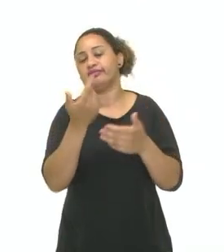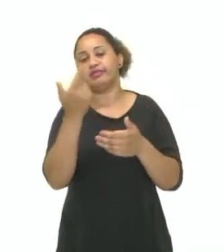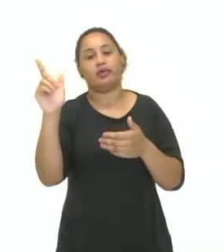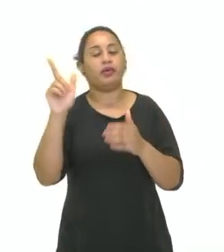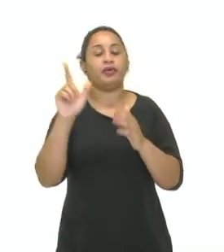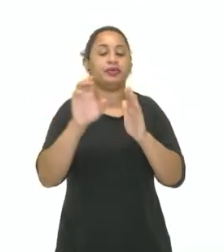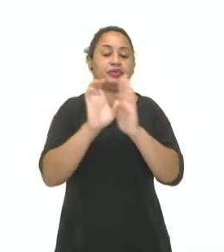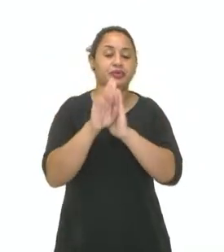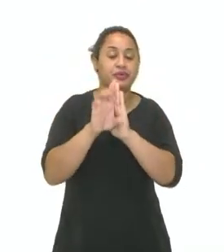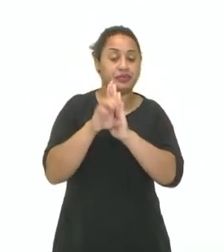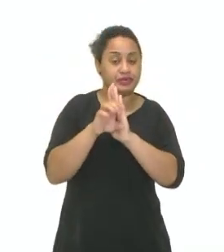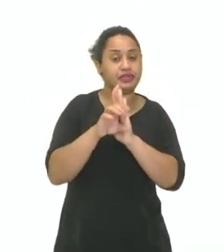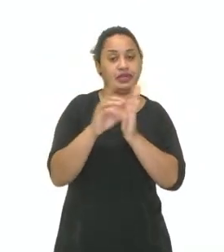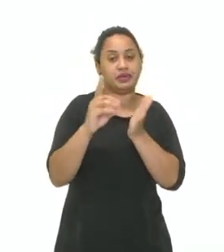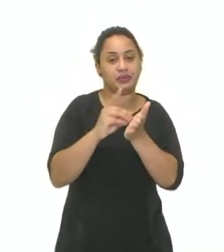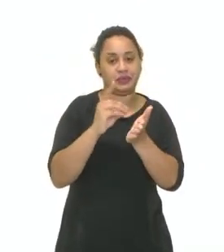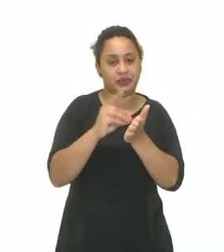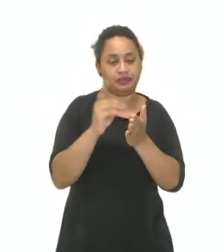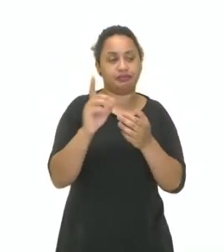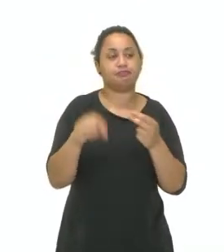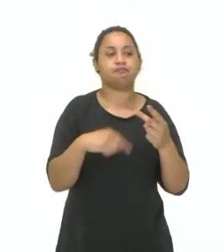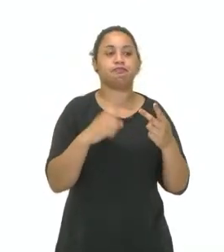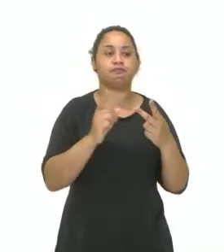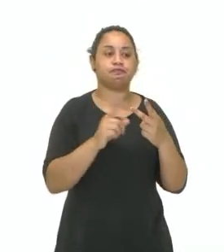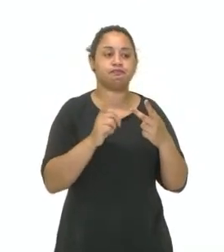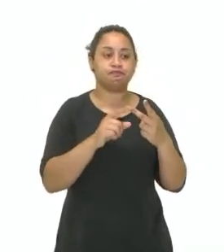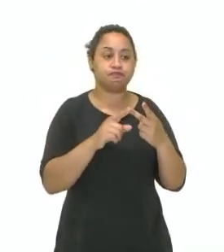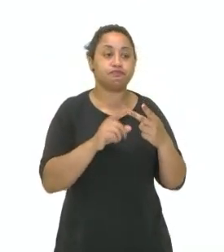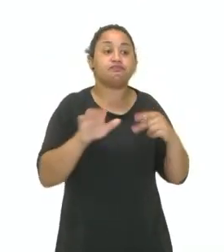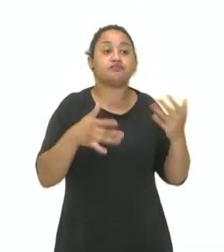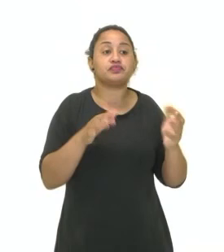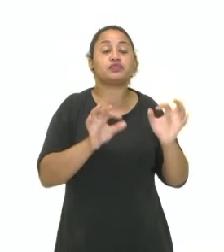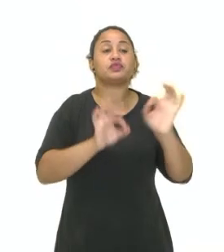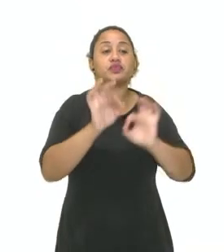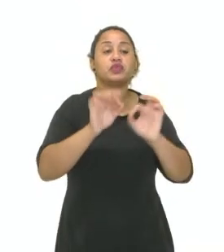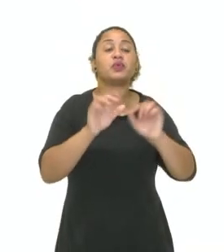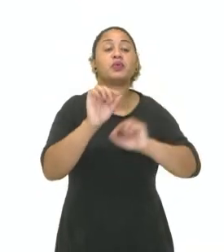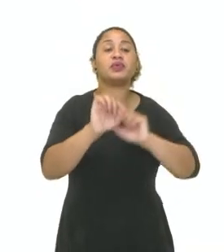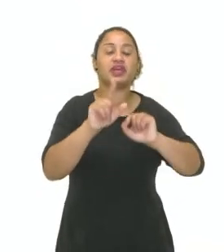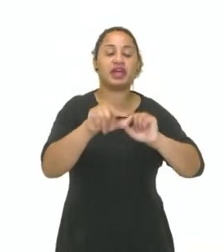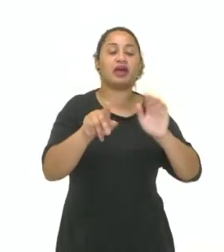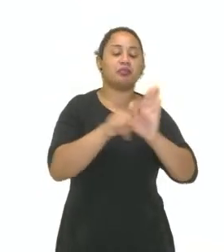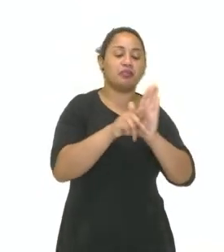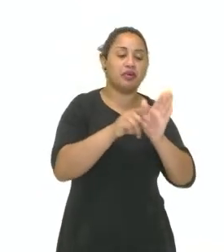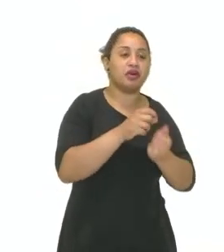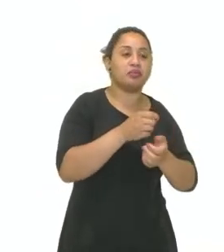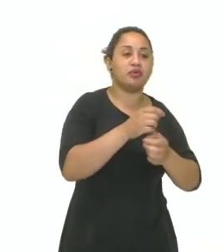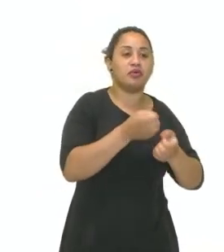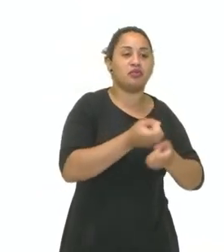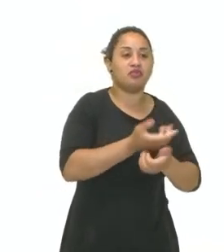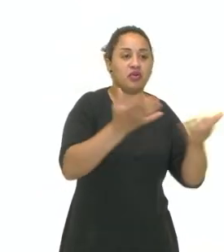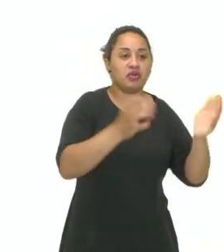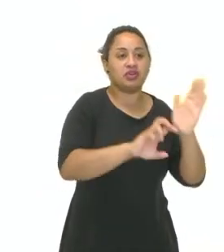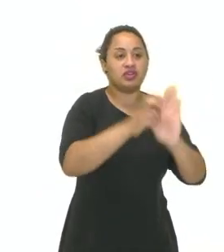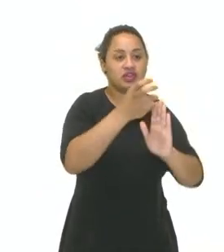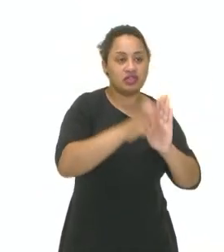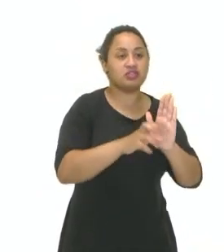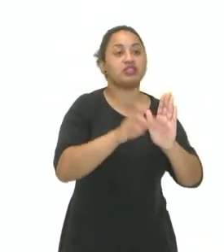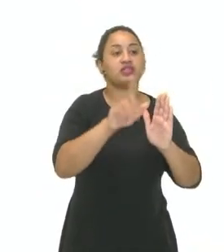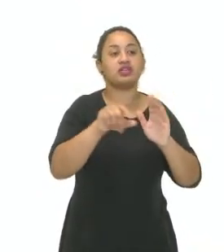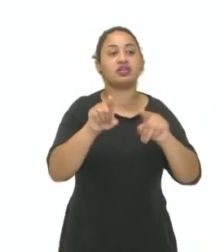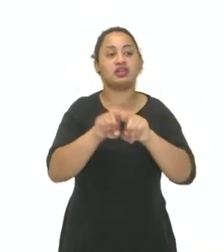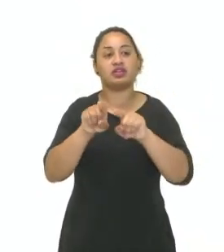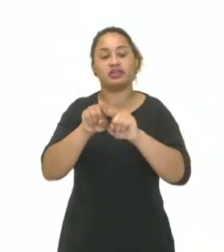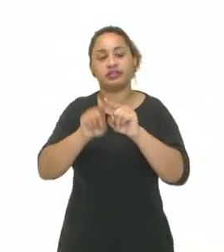uma definição de dicionário. Nessa montagem, o que seria equivalente ao fluxo de energia e ao fluxo de matéria?